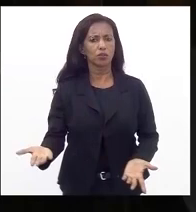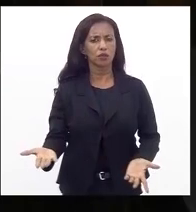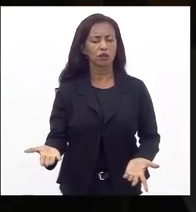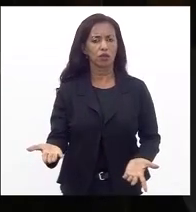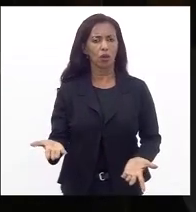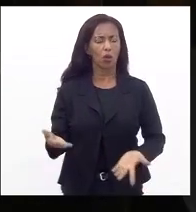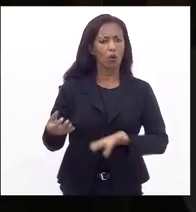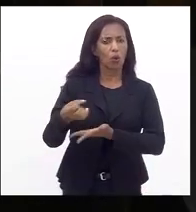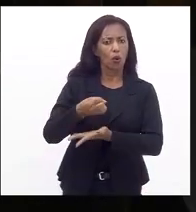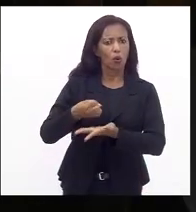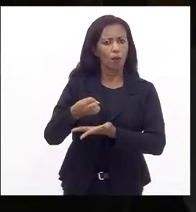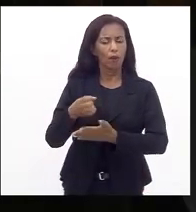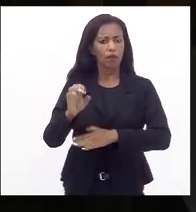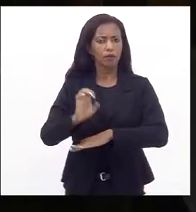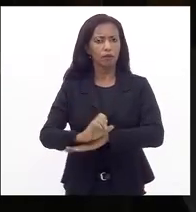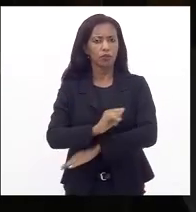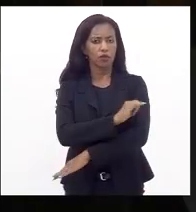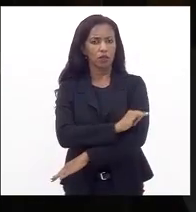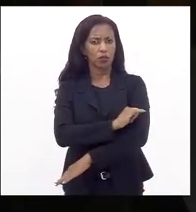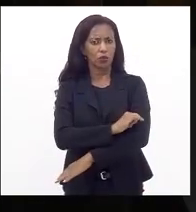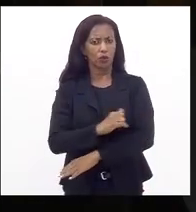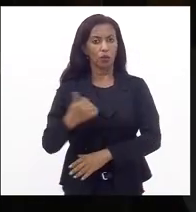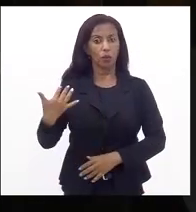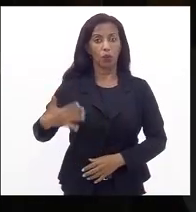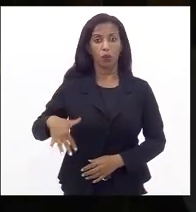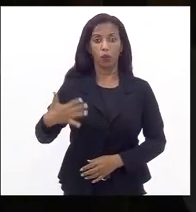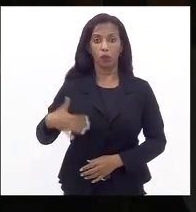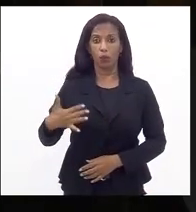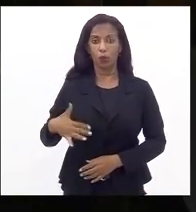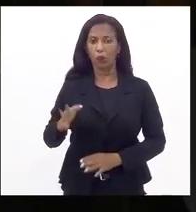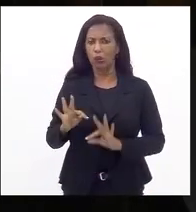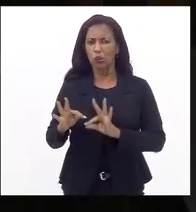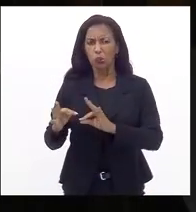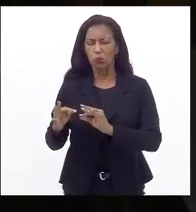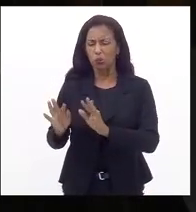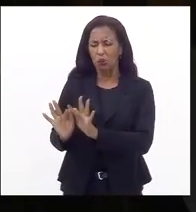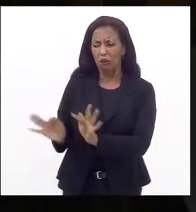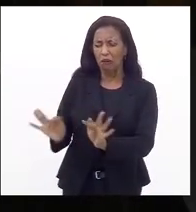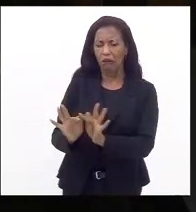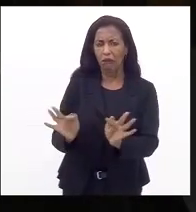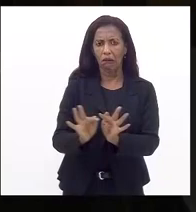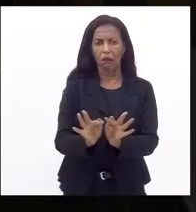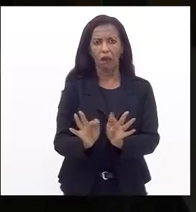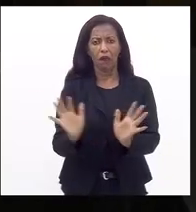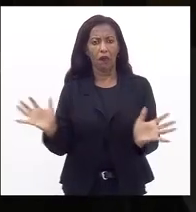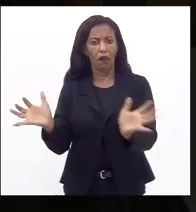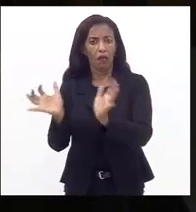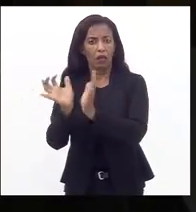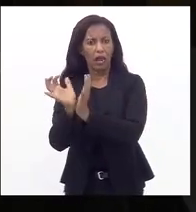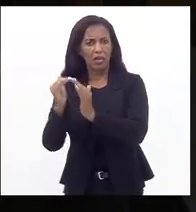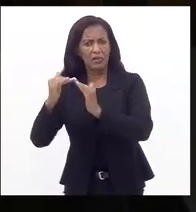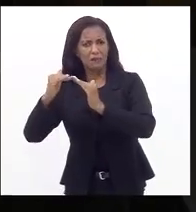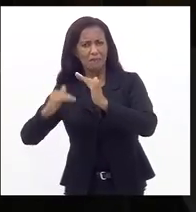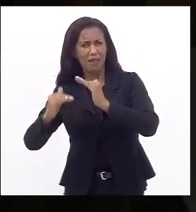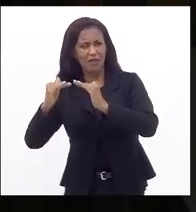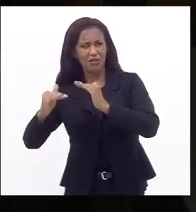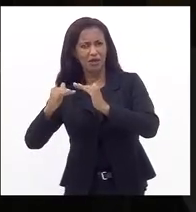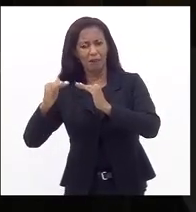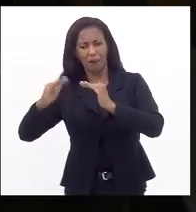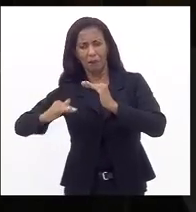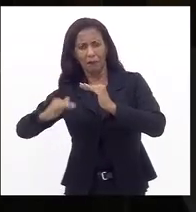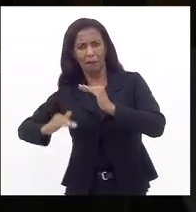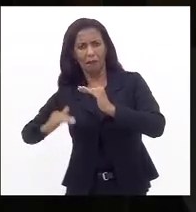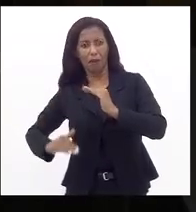é o básico no estado do Rio de Janeiro é muito caro classe média jogada para baixo tempo inteiro